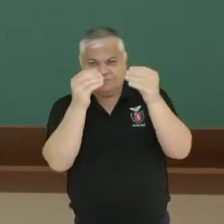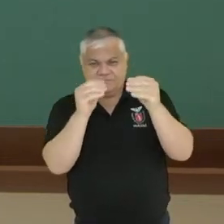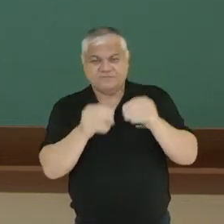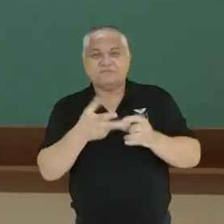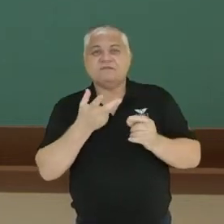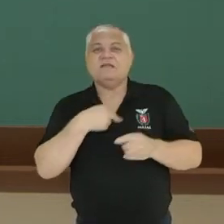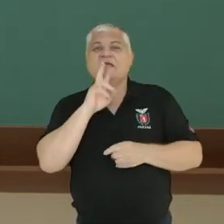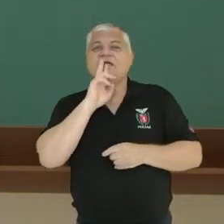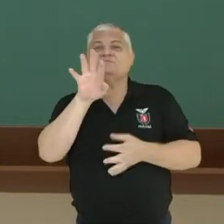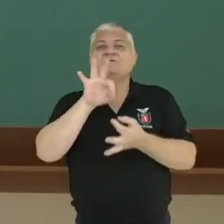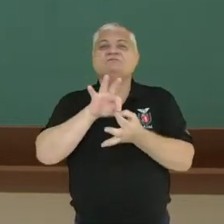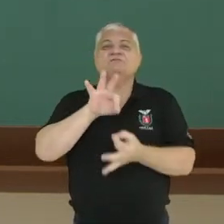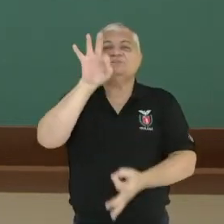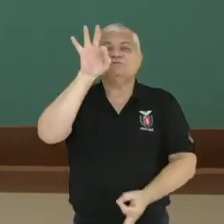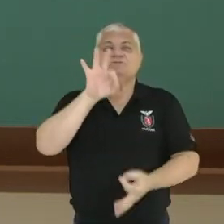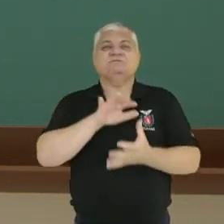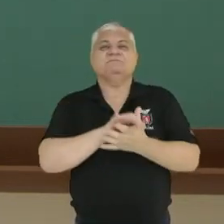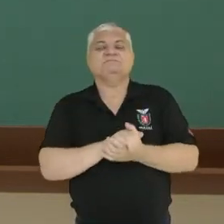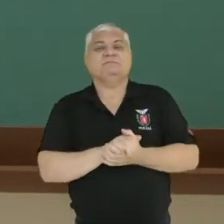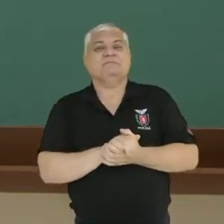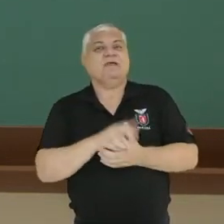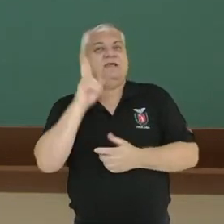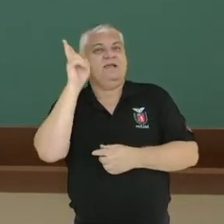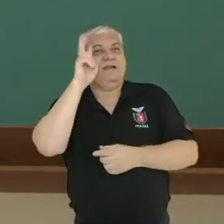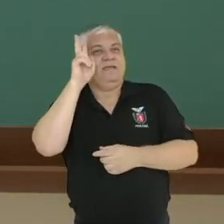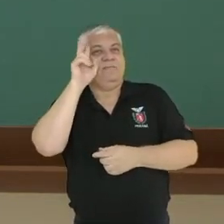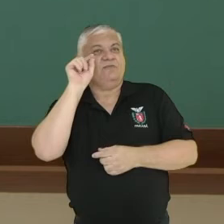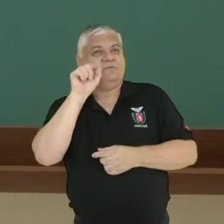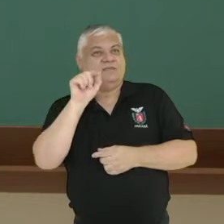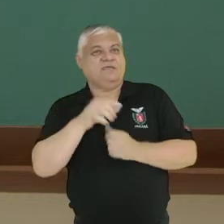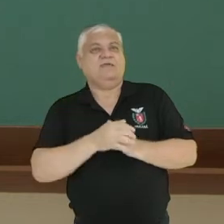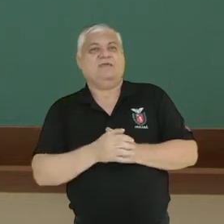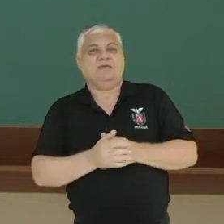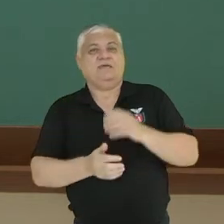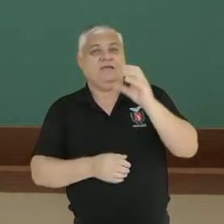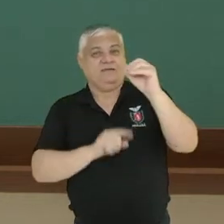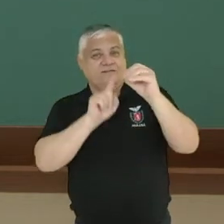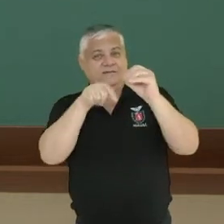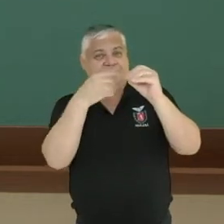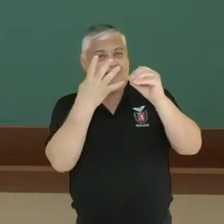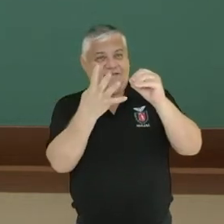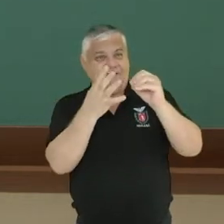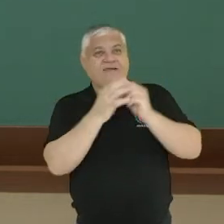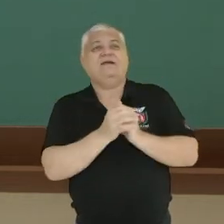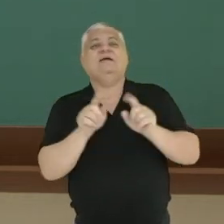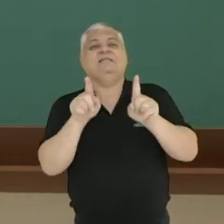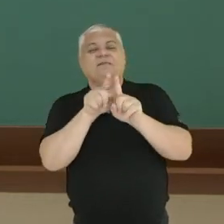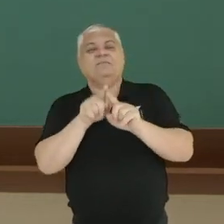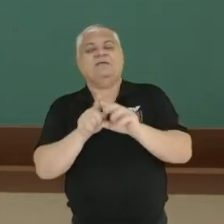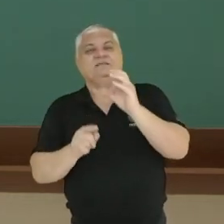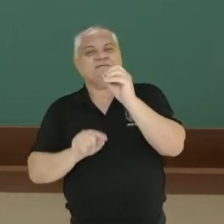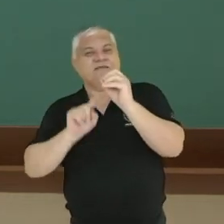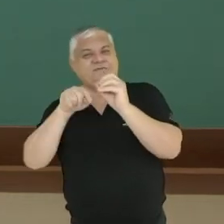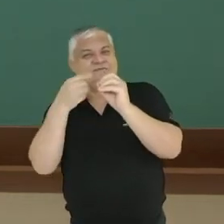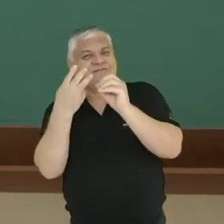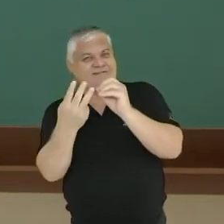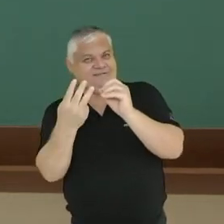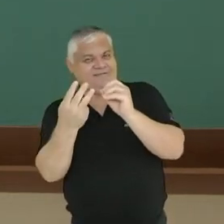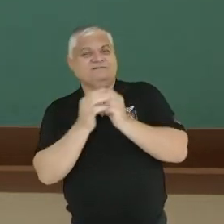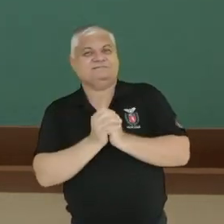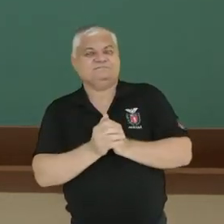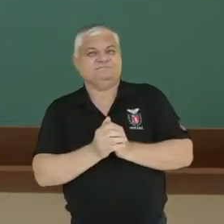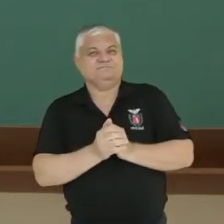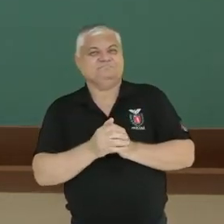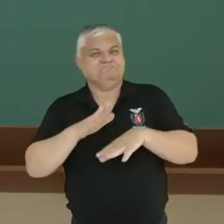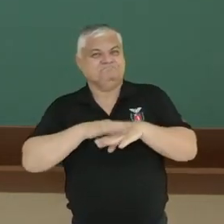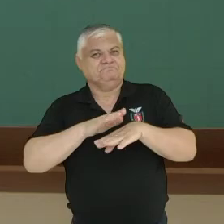resultado da altitude, né, pessoal? Lembrando que foi dado a pressão atmosférica e também o valor de log de 2.